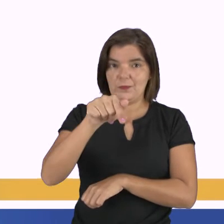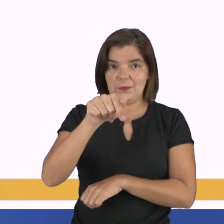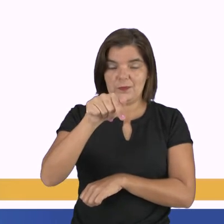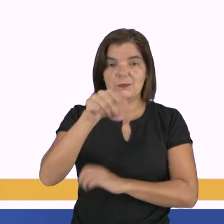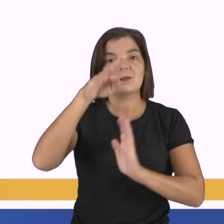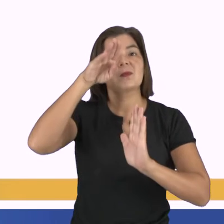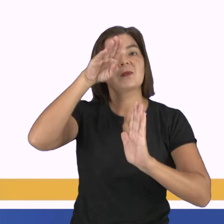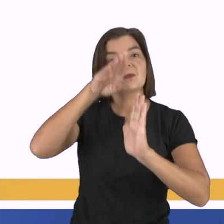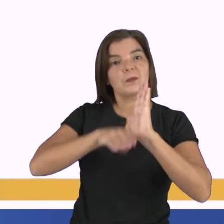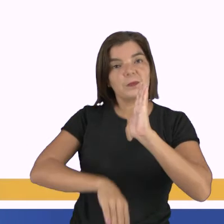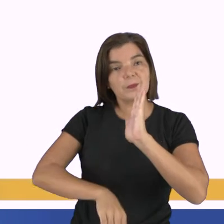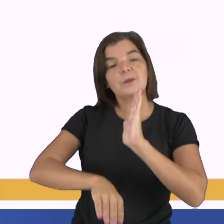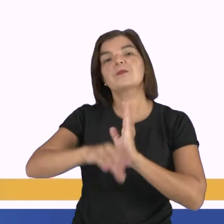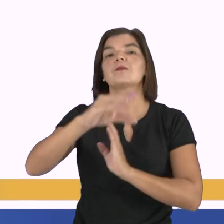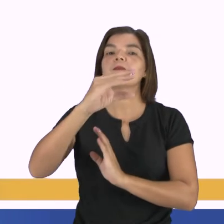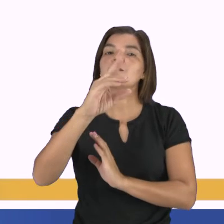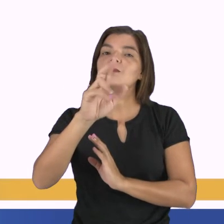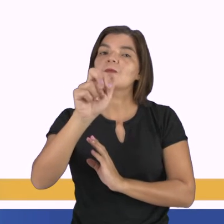Son las